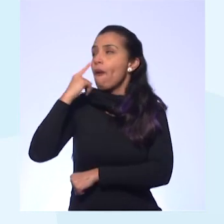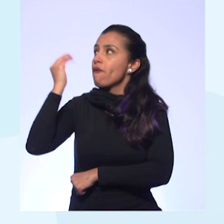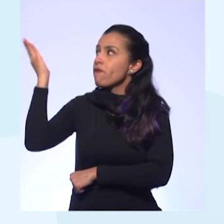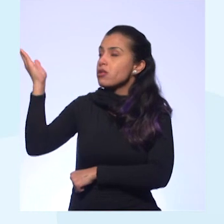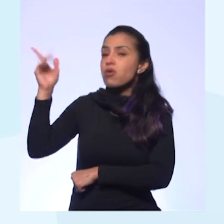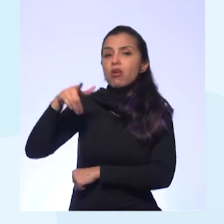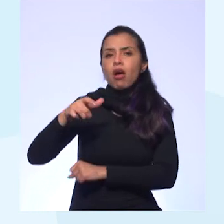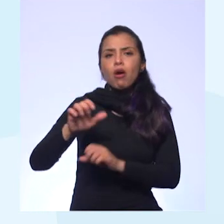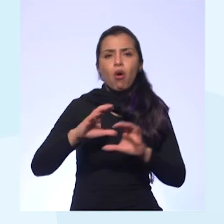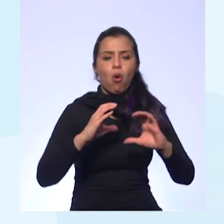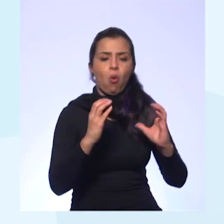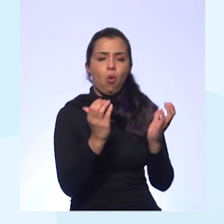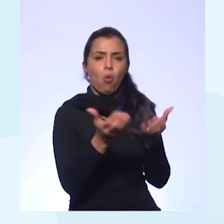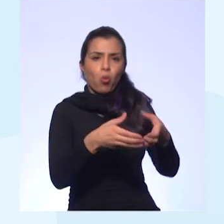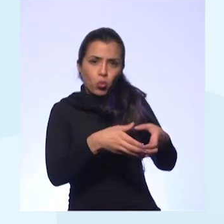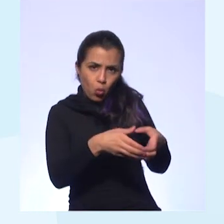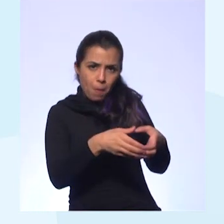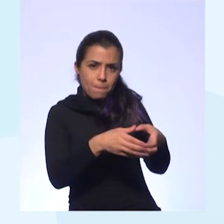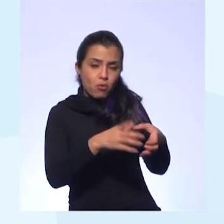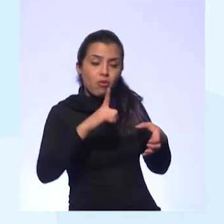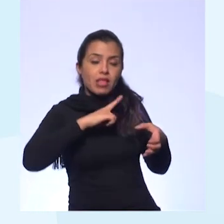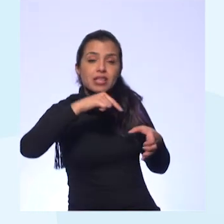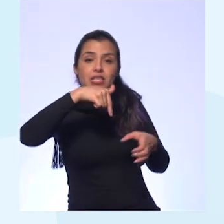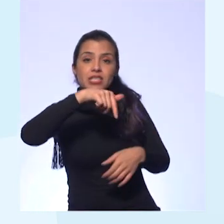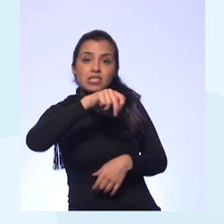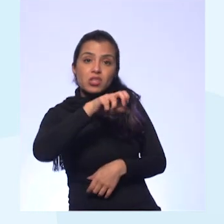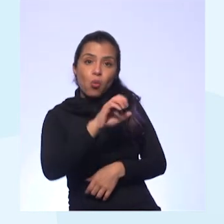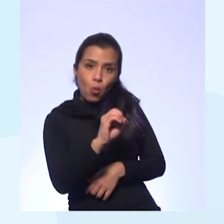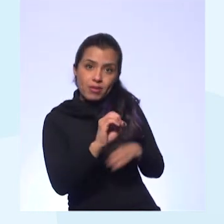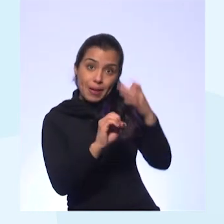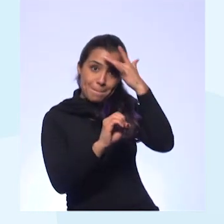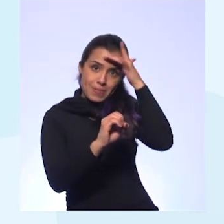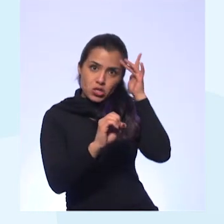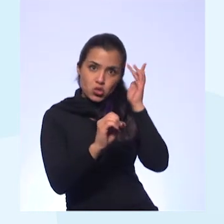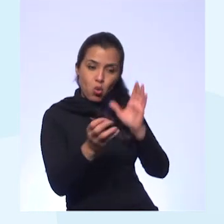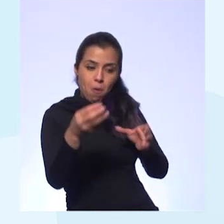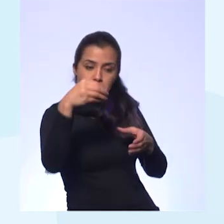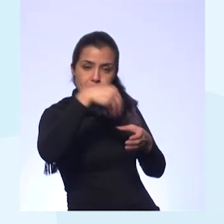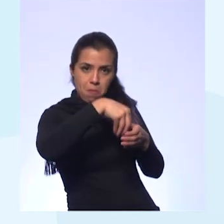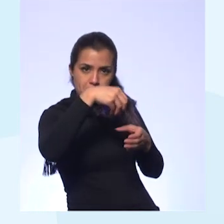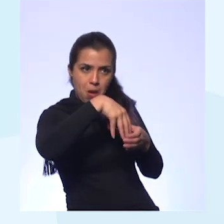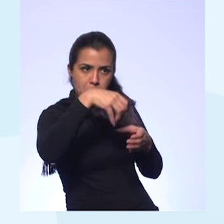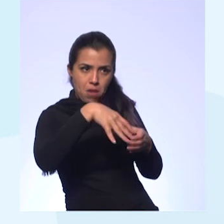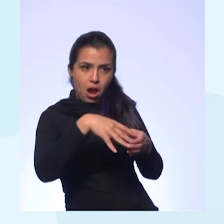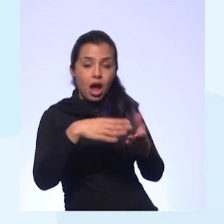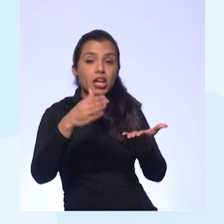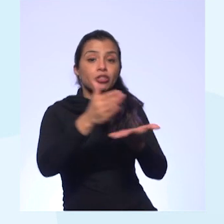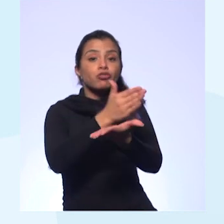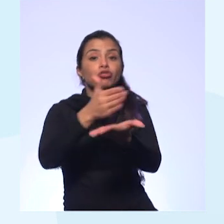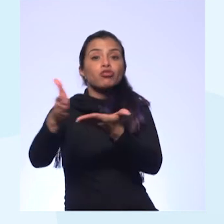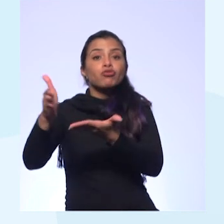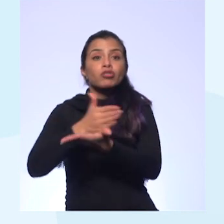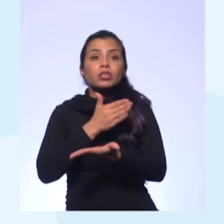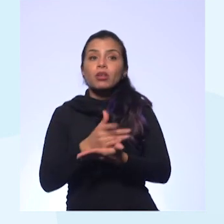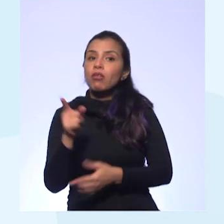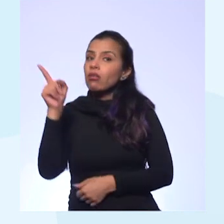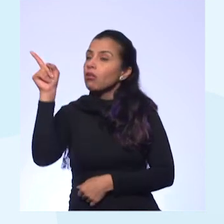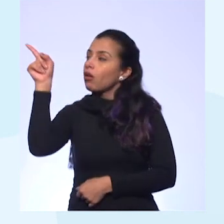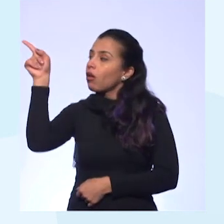por 750 deputados e eles estão divididos dessa maneira. Essa divisão não é uma